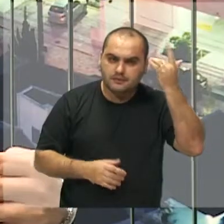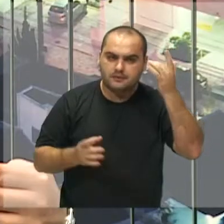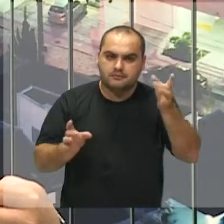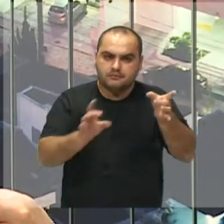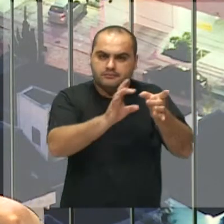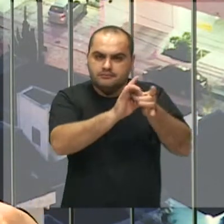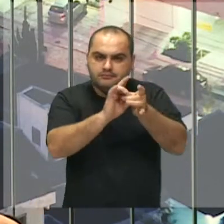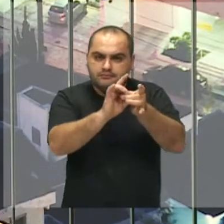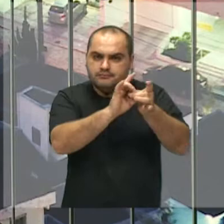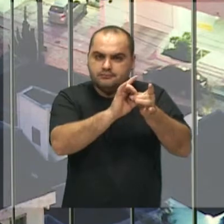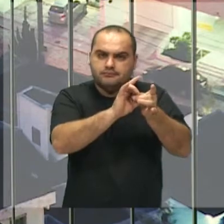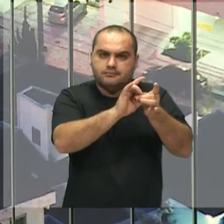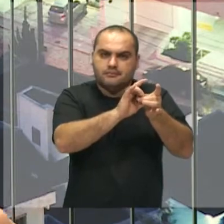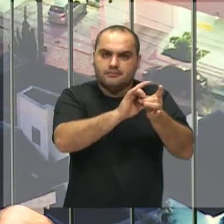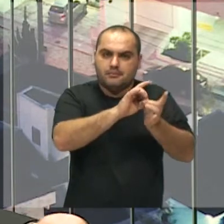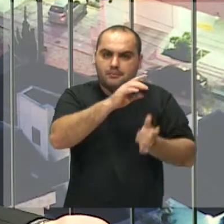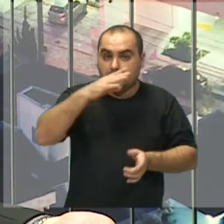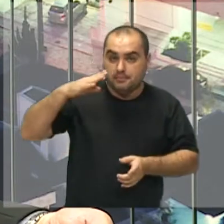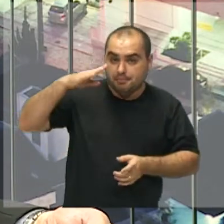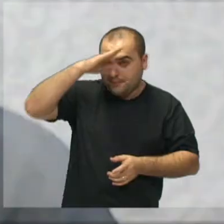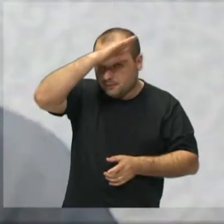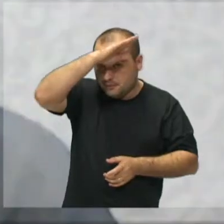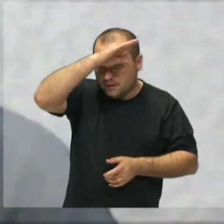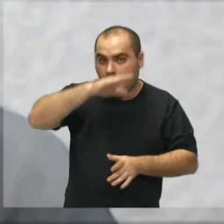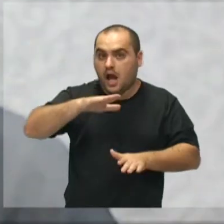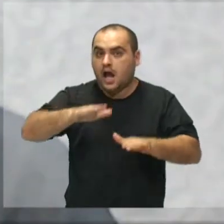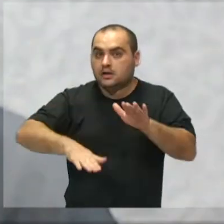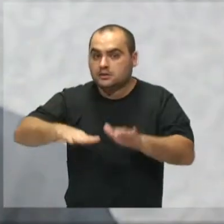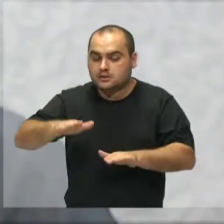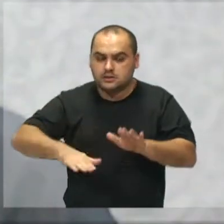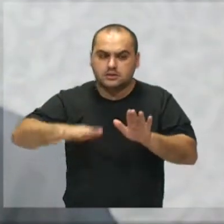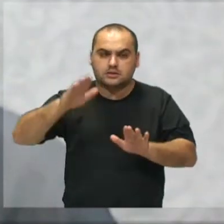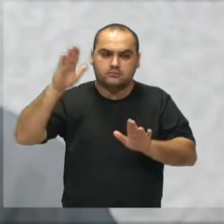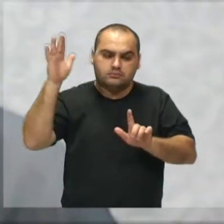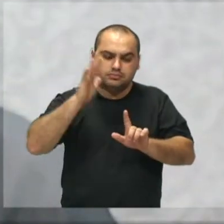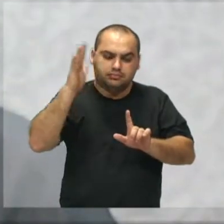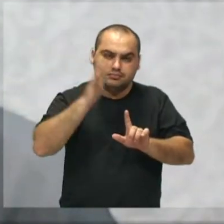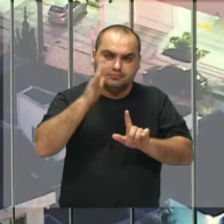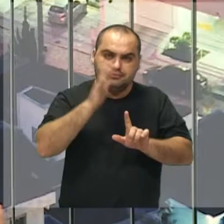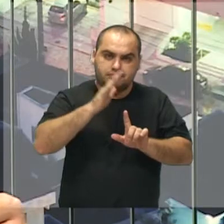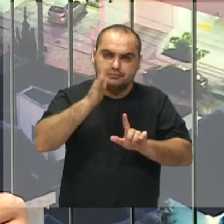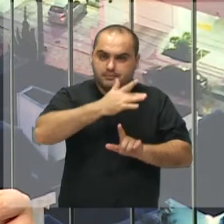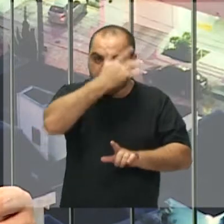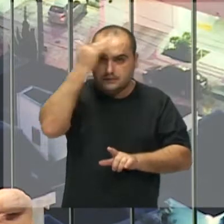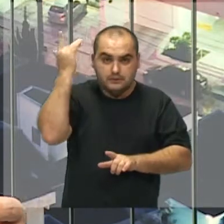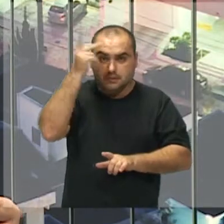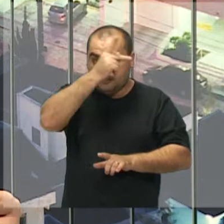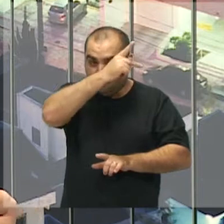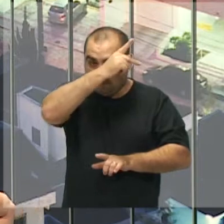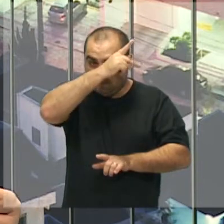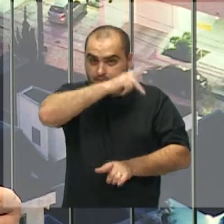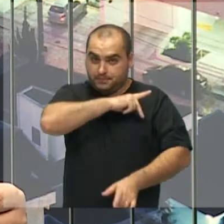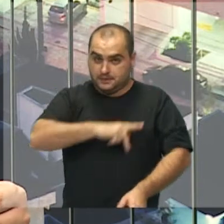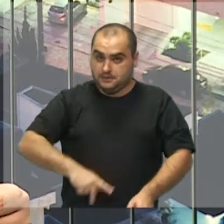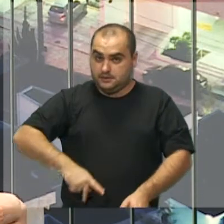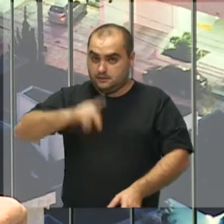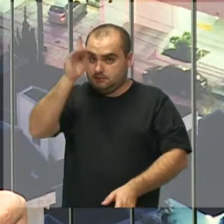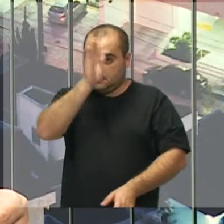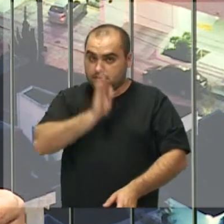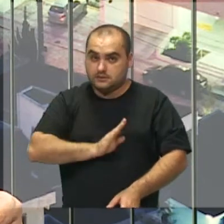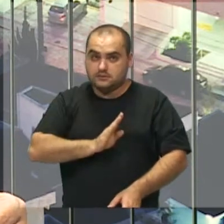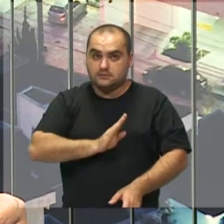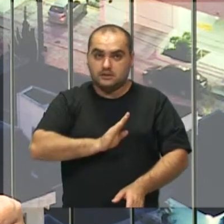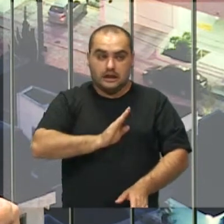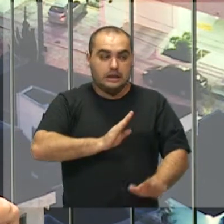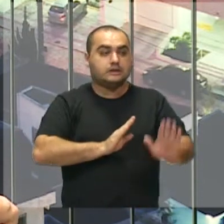ao presidente da República, o que sempre acaba, às vezes, influenciando em eleições municipais, é um fenômeno natural. E também